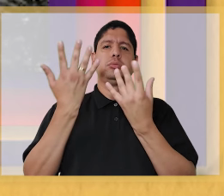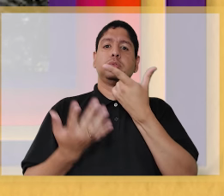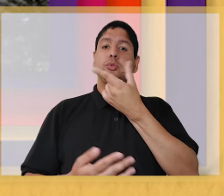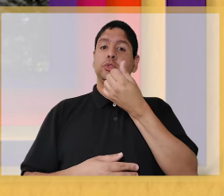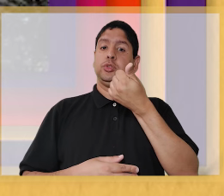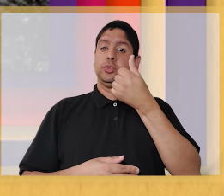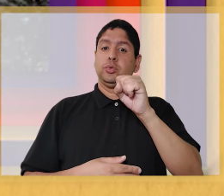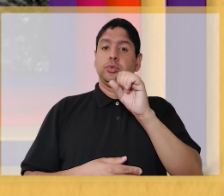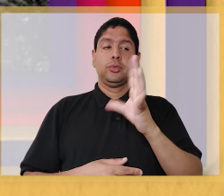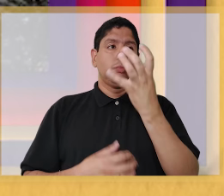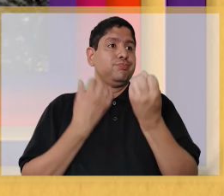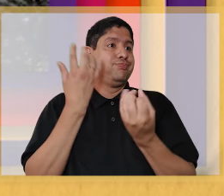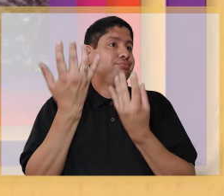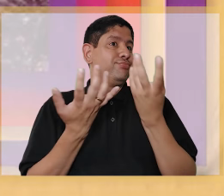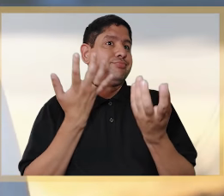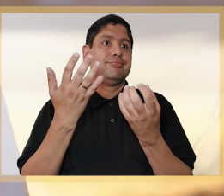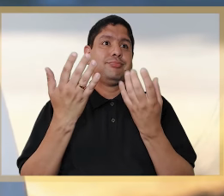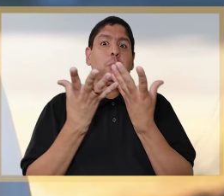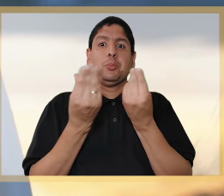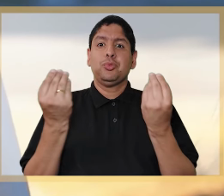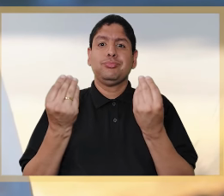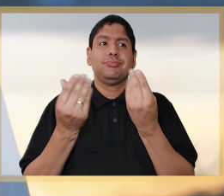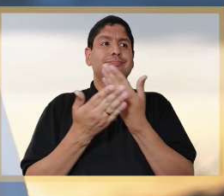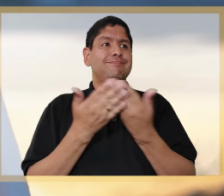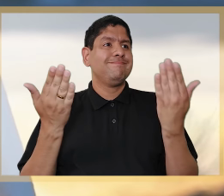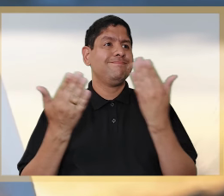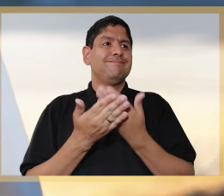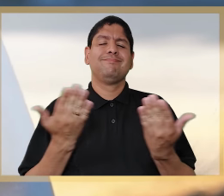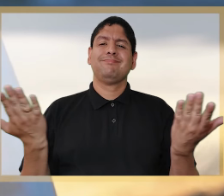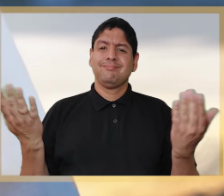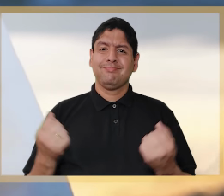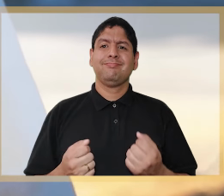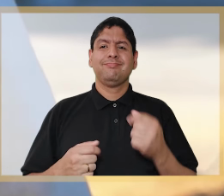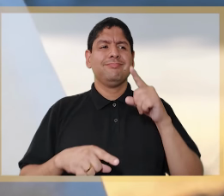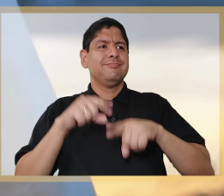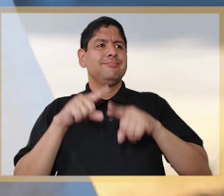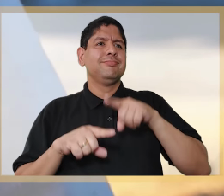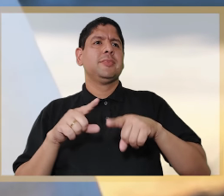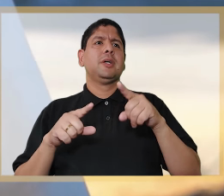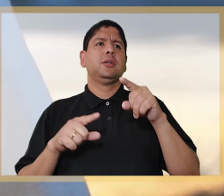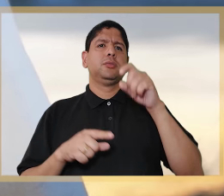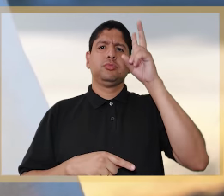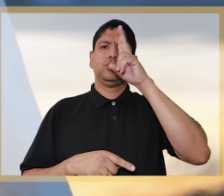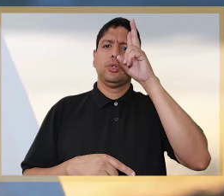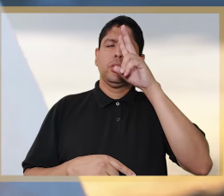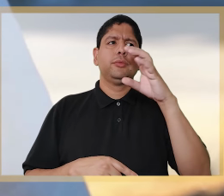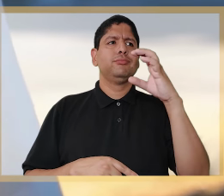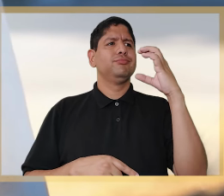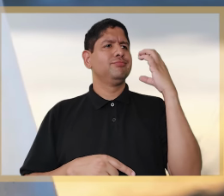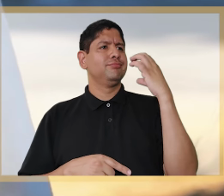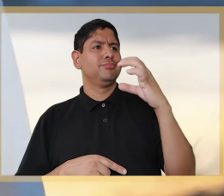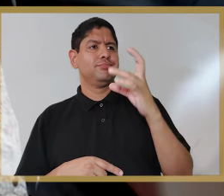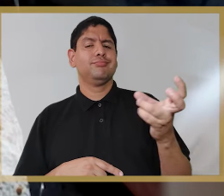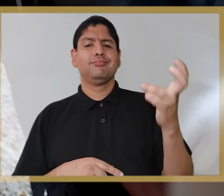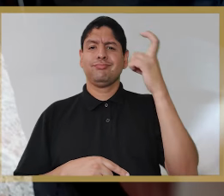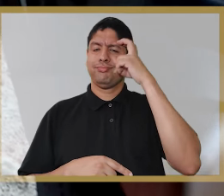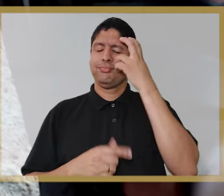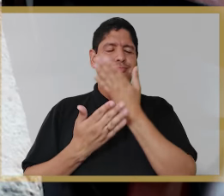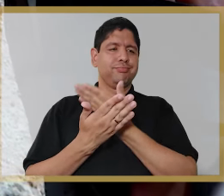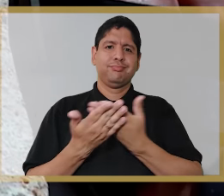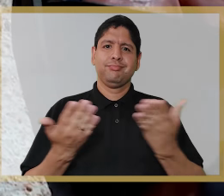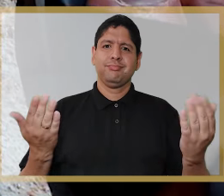das instituições culturais mais importantes do país e também do mundo, com artefatos históricos, científicos e também culturais.